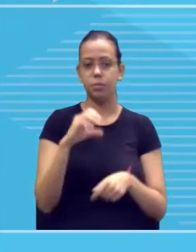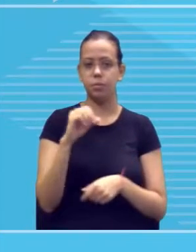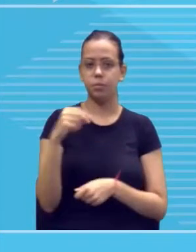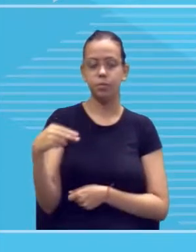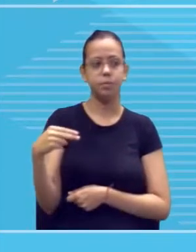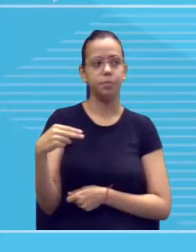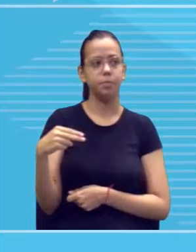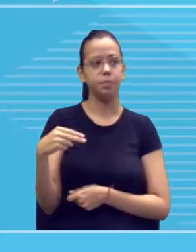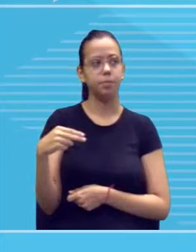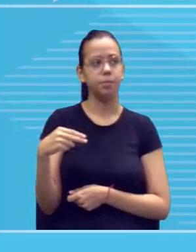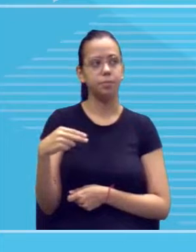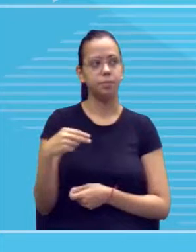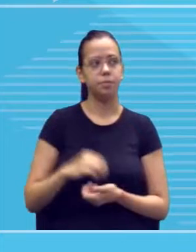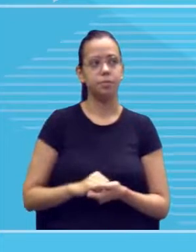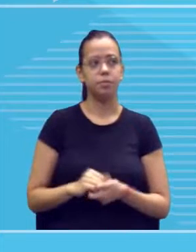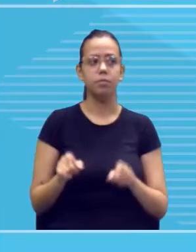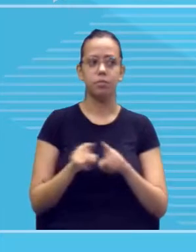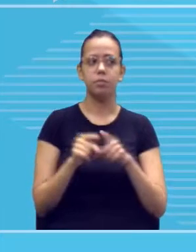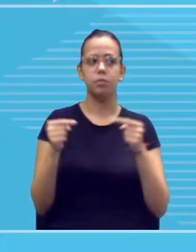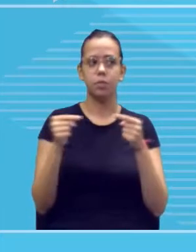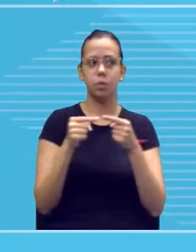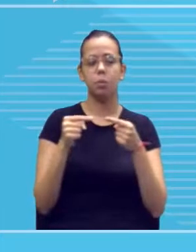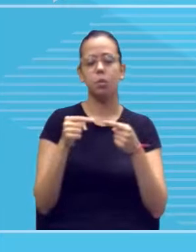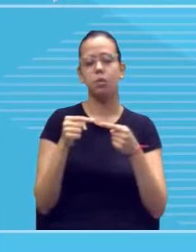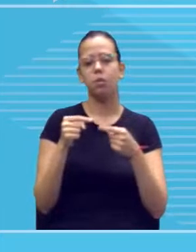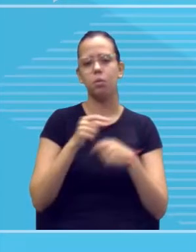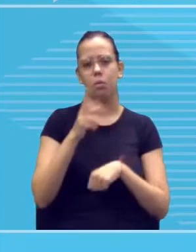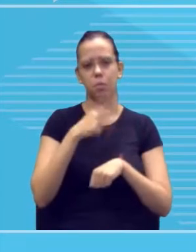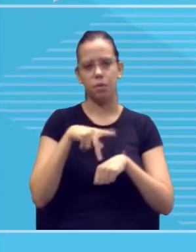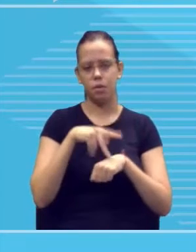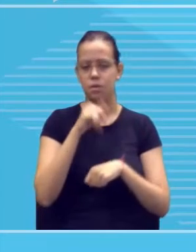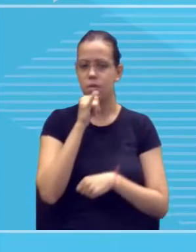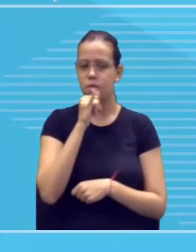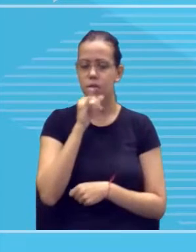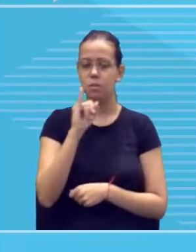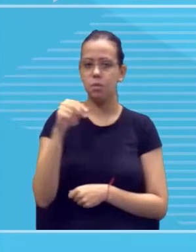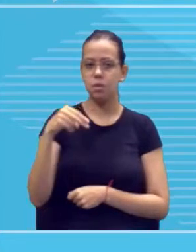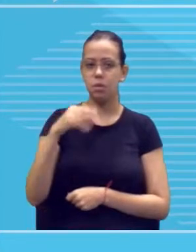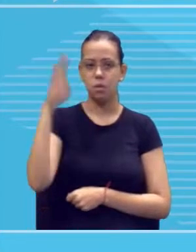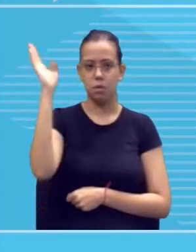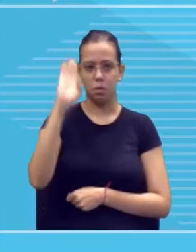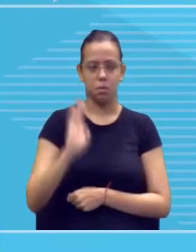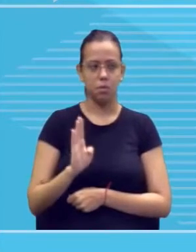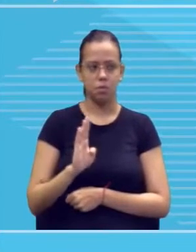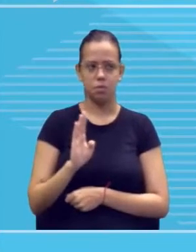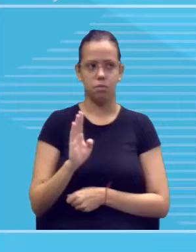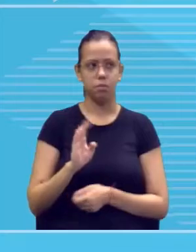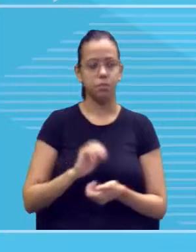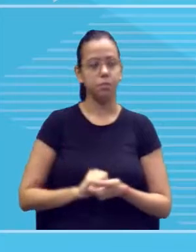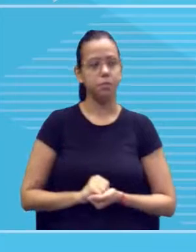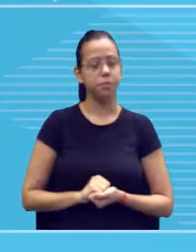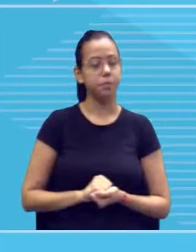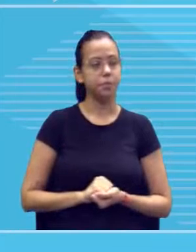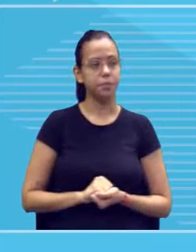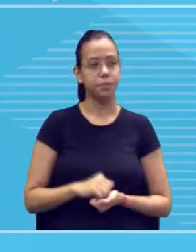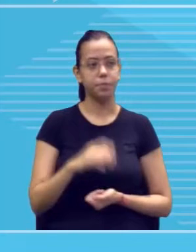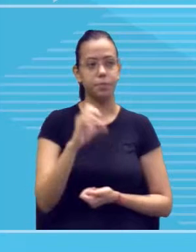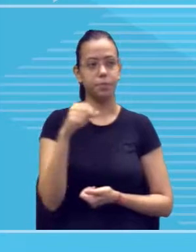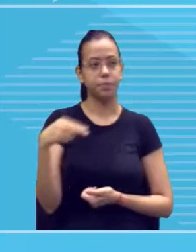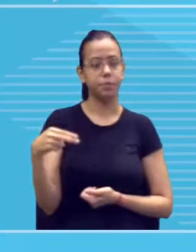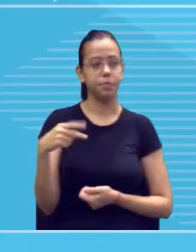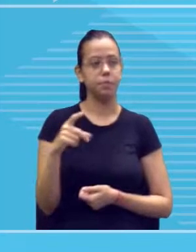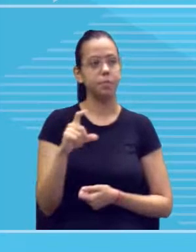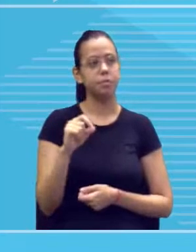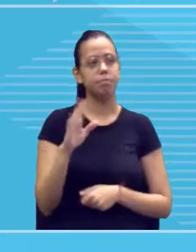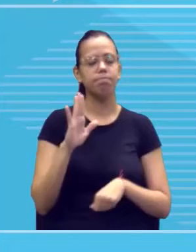também serve para país tá em Brasil pode ser também aí Brasil agora o One